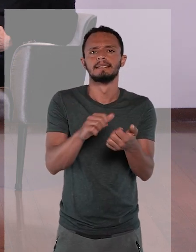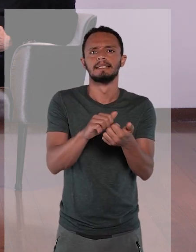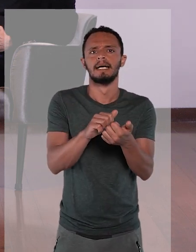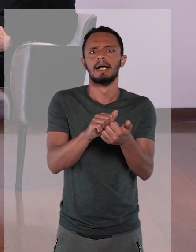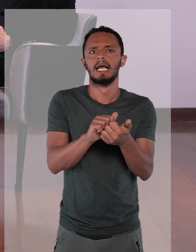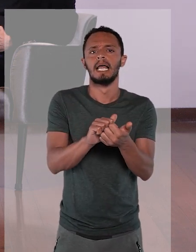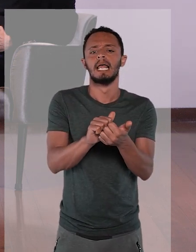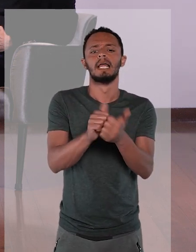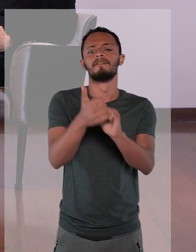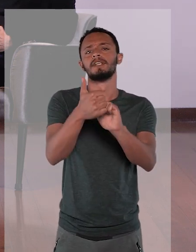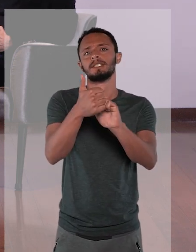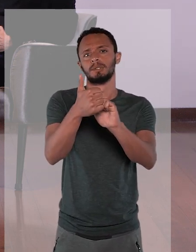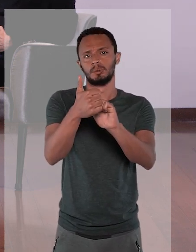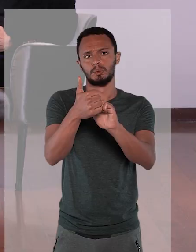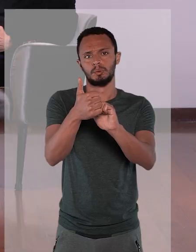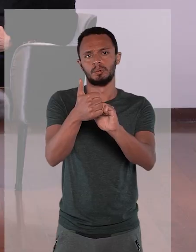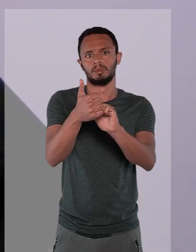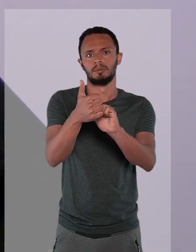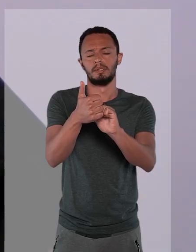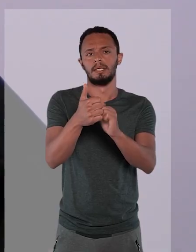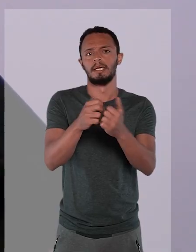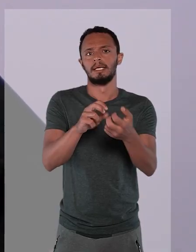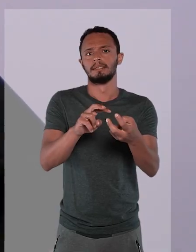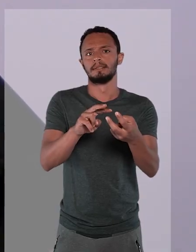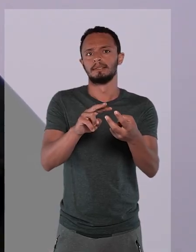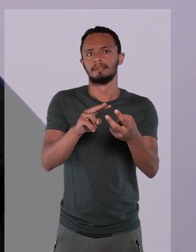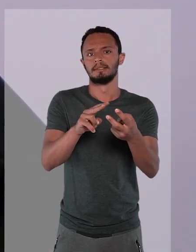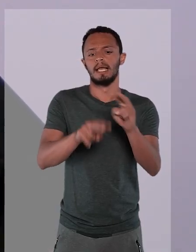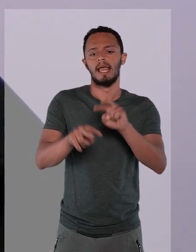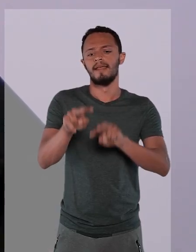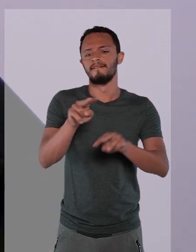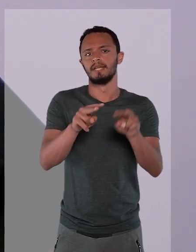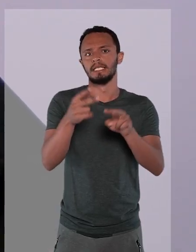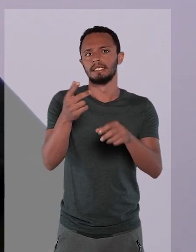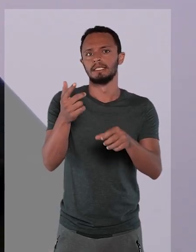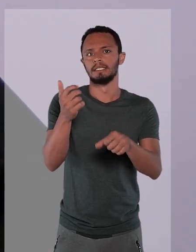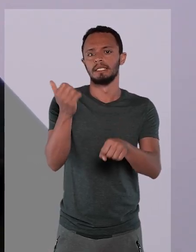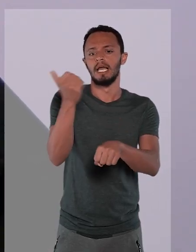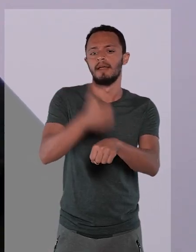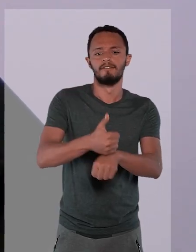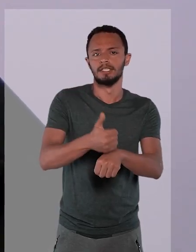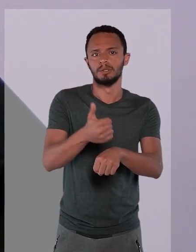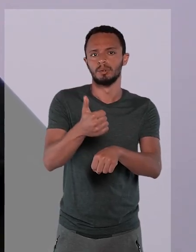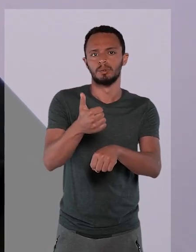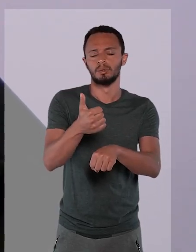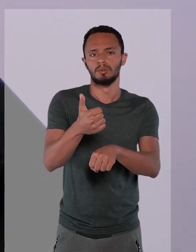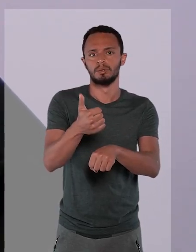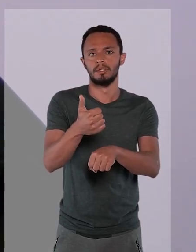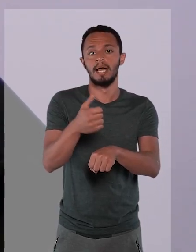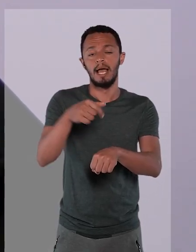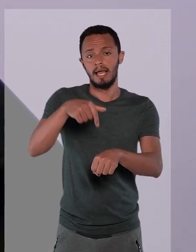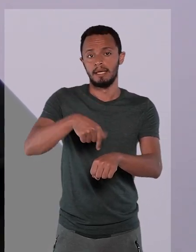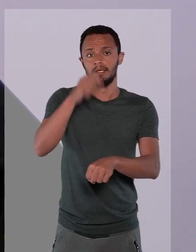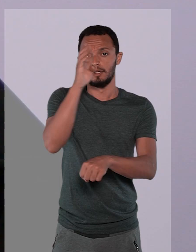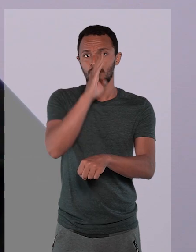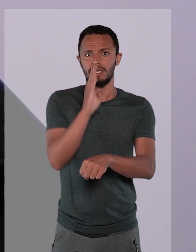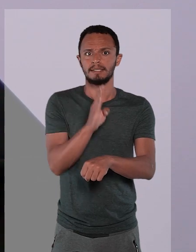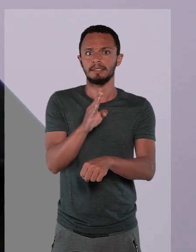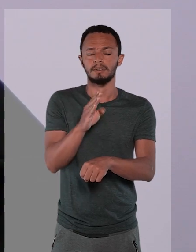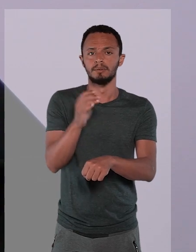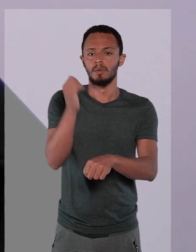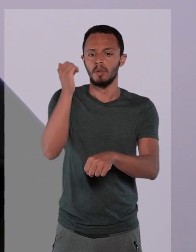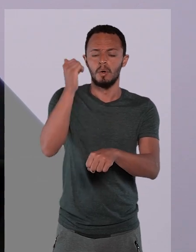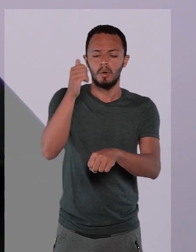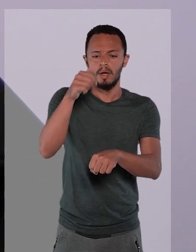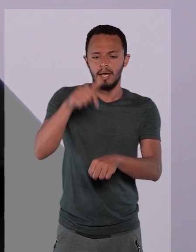Isso é uma coisa absolutamente, eu diria que num país como o Brasil, quase criminosa, eu